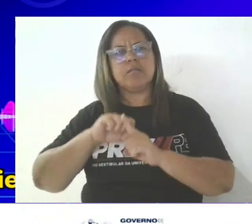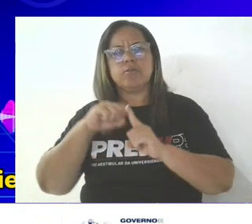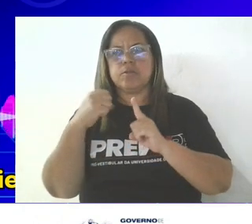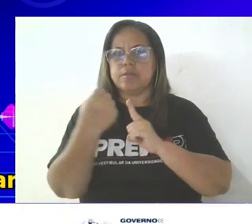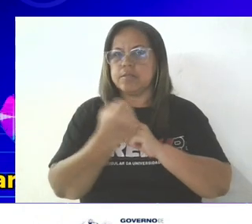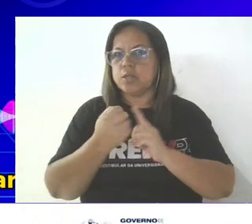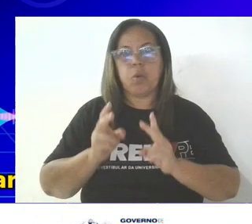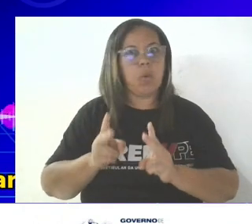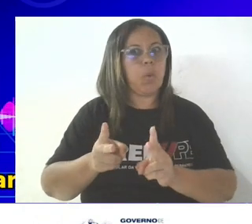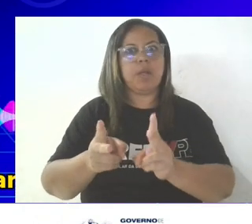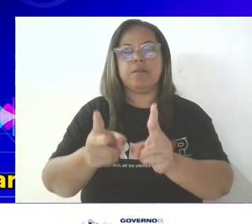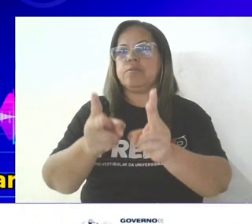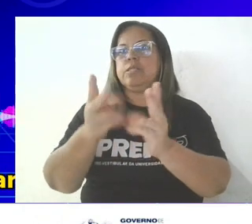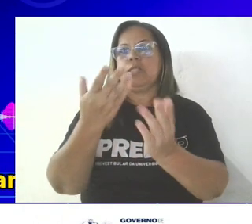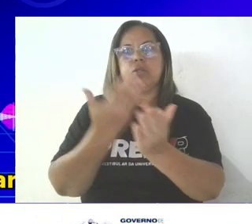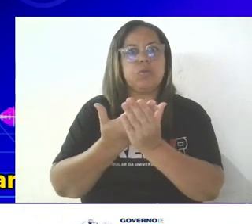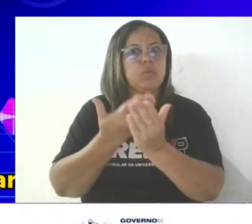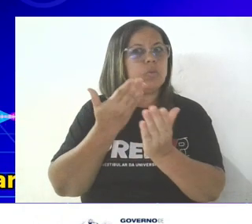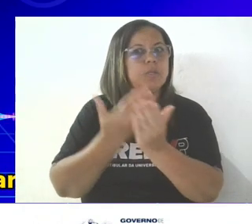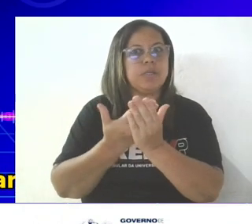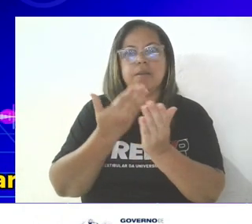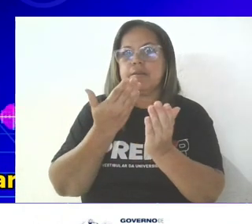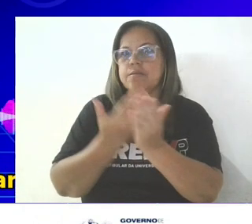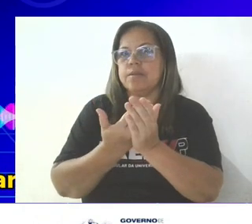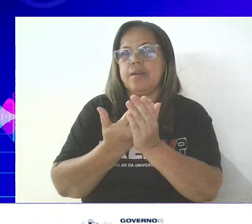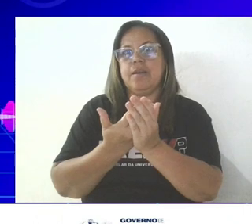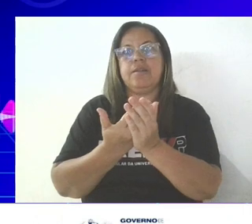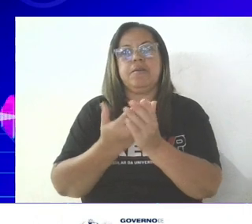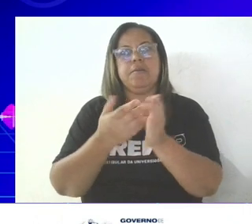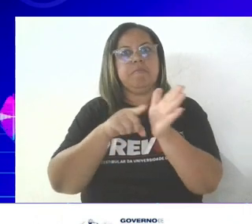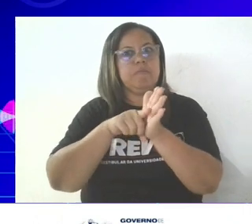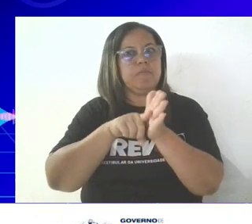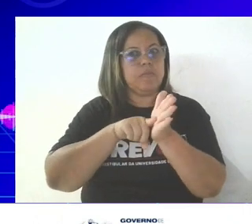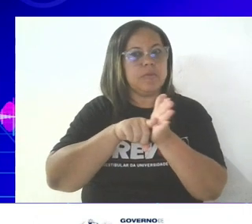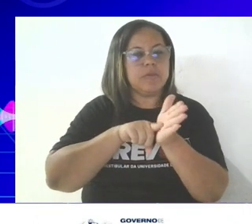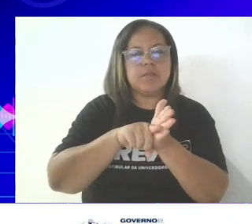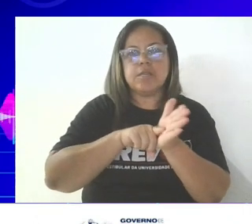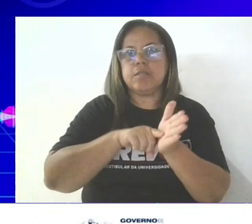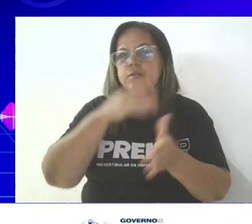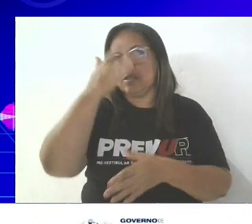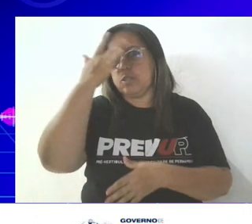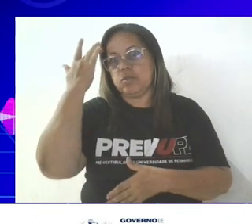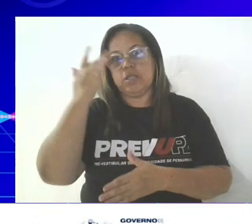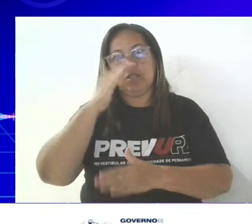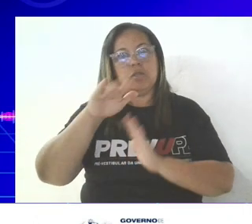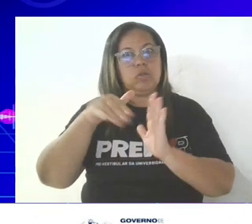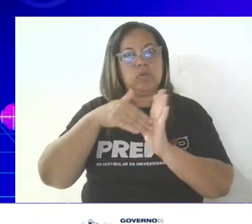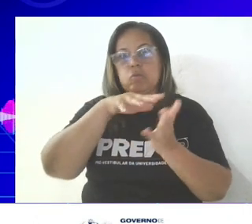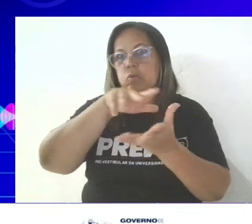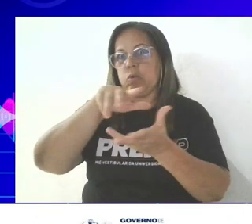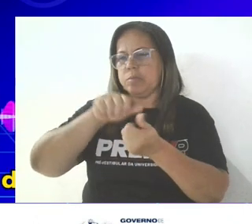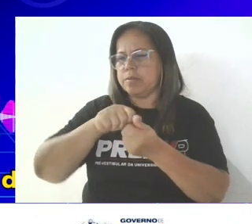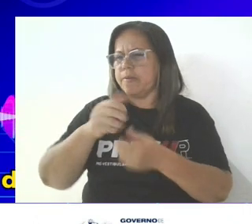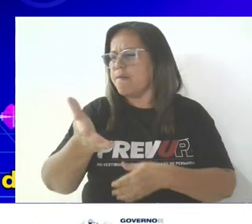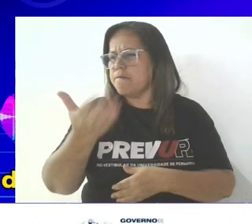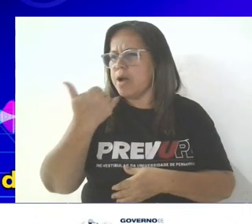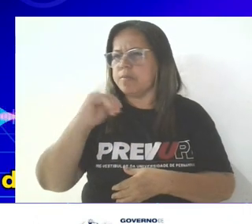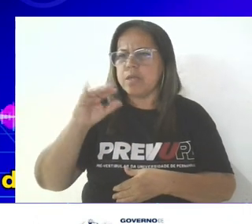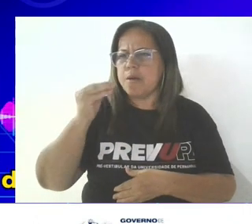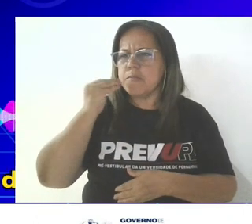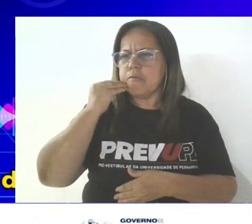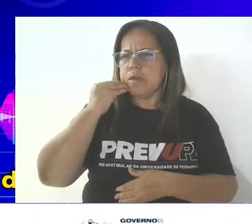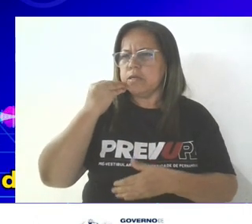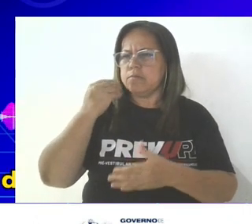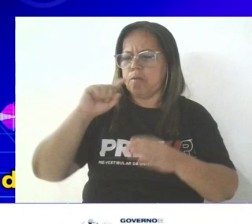sociedade continua sendo estudada e curtida por estudantes pesquisadores e leitores de todo lugar então bora aproveitar